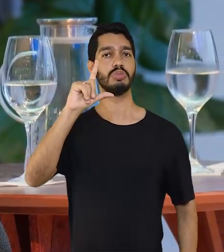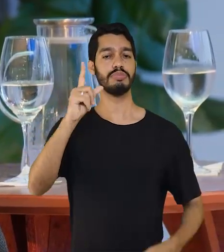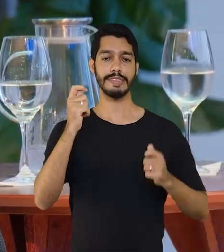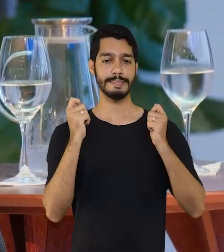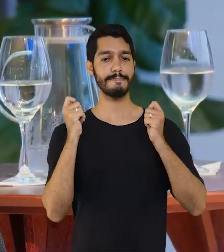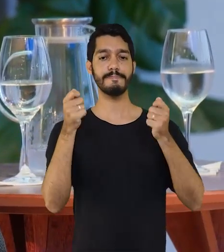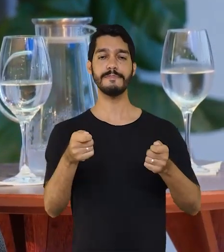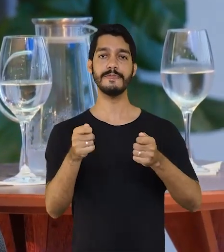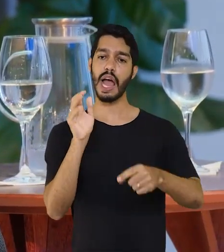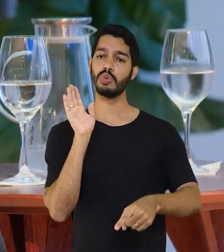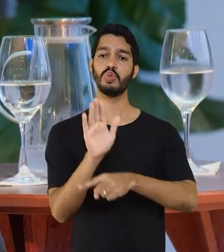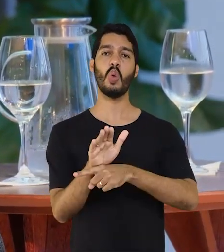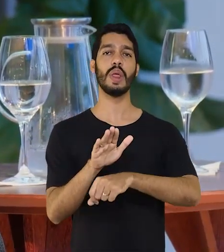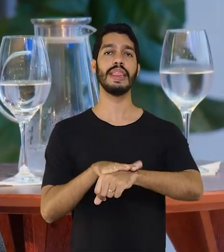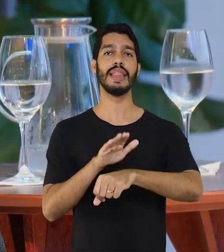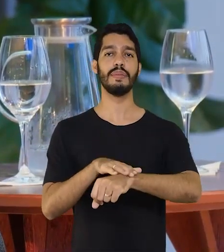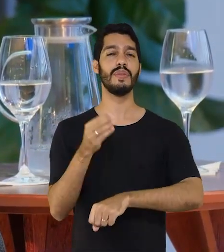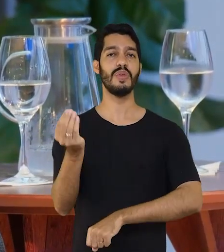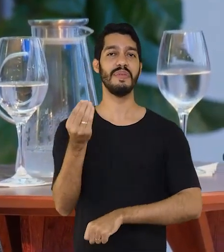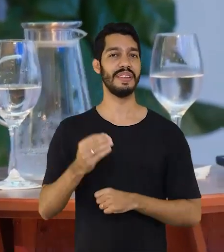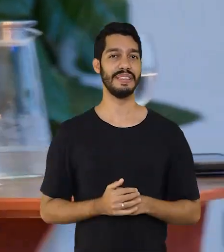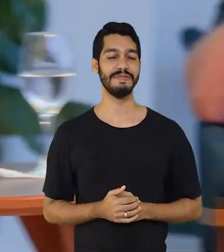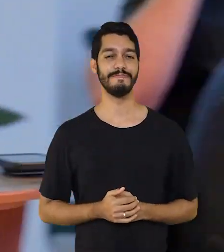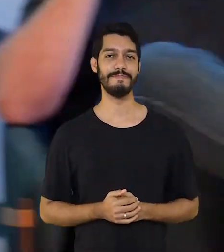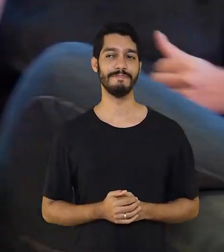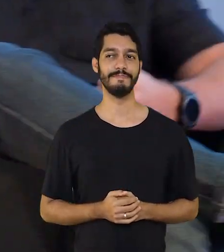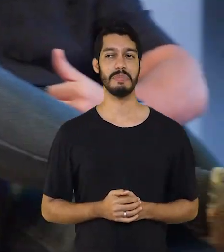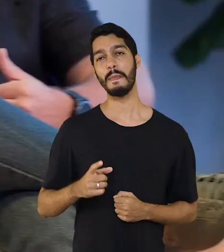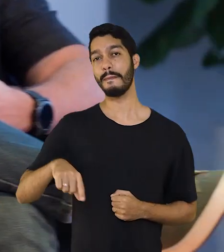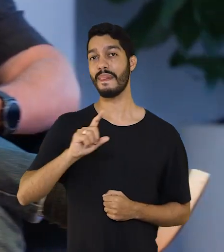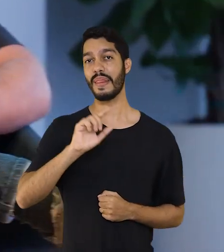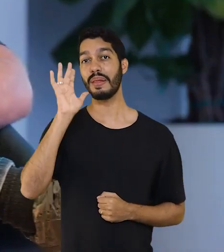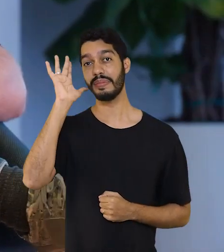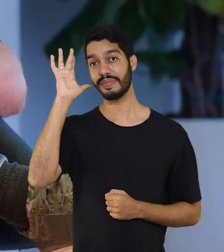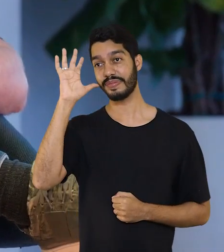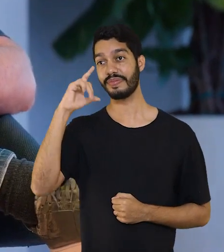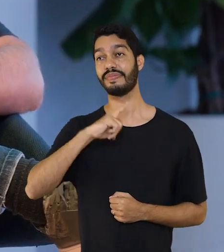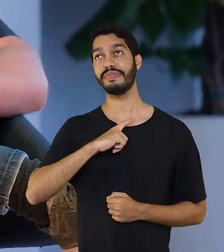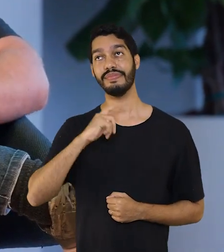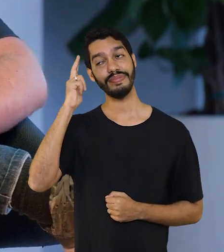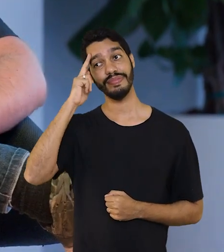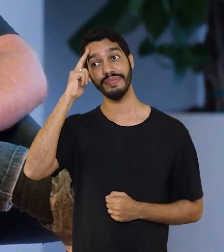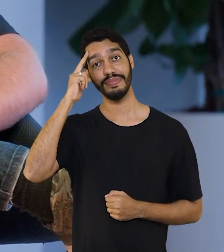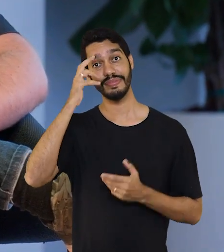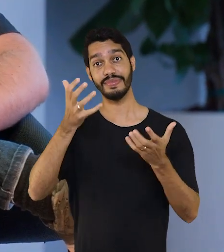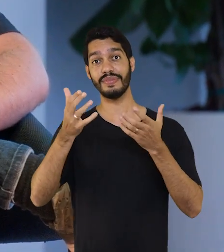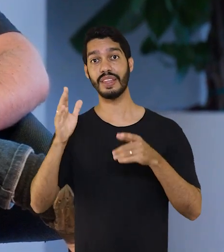como impacto no tempo? Excelente. Assim, a gente tem um sonho de ajudar o